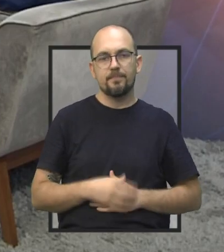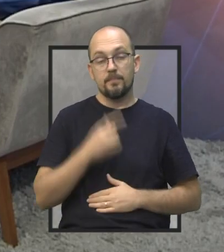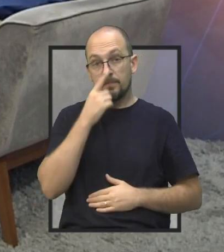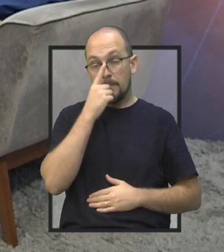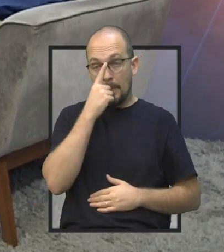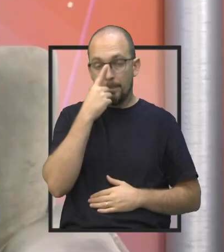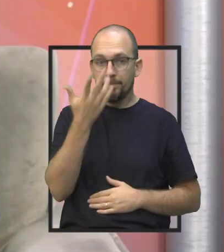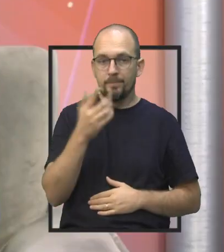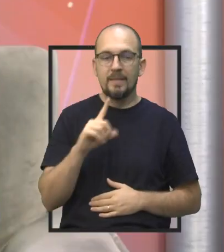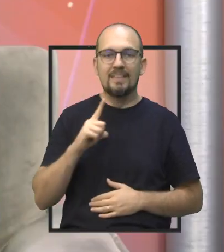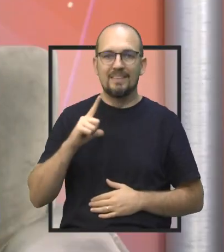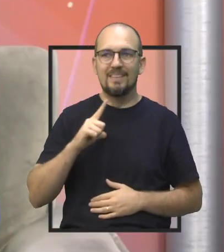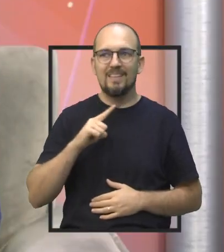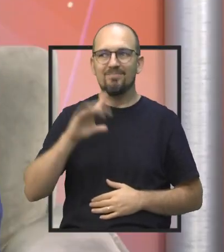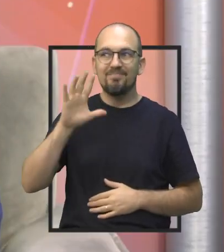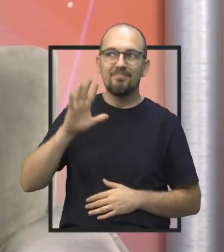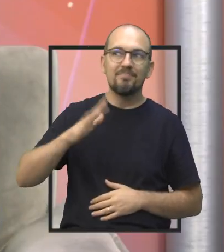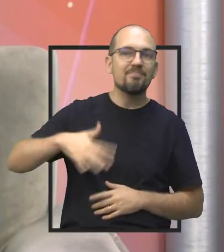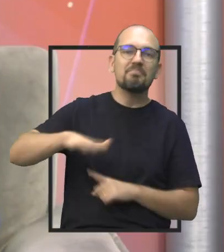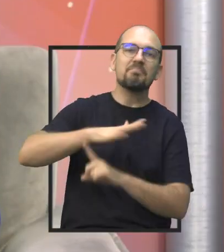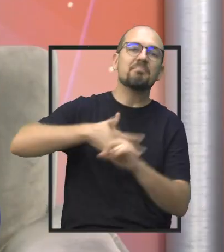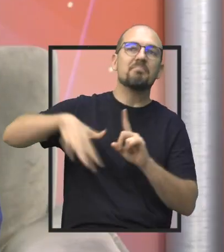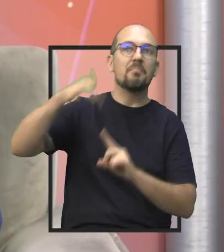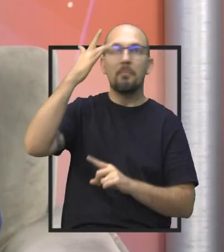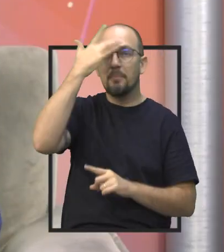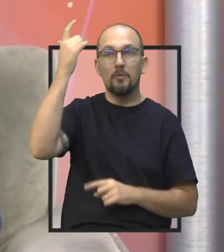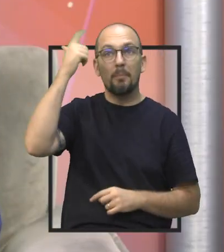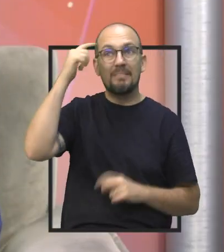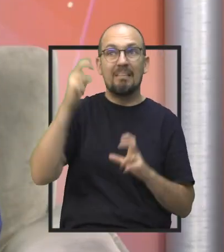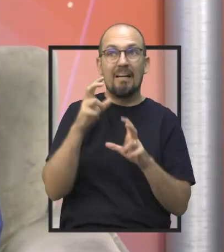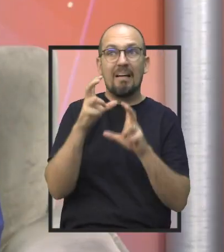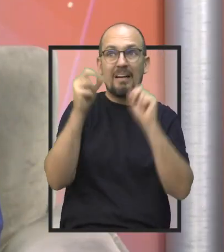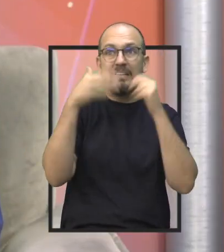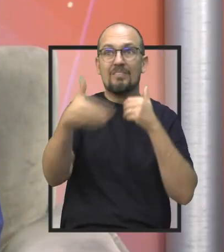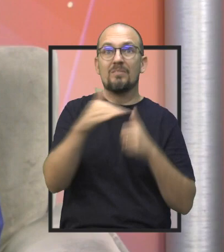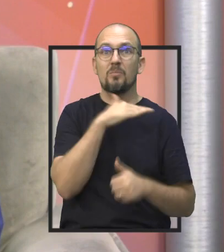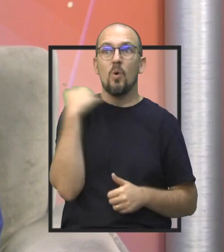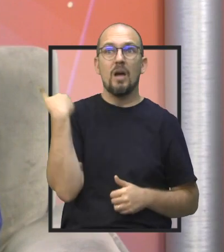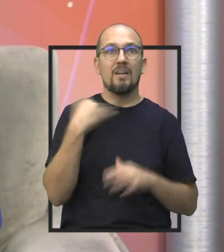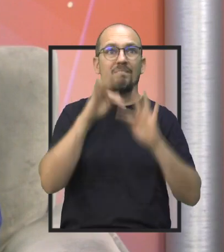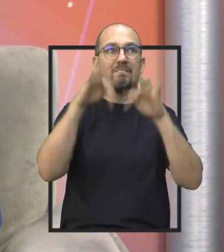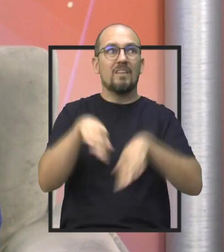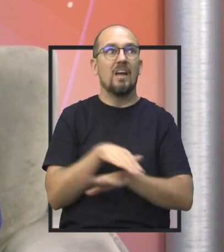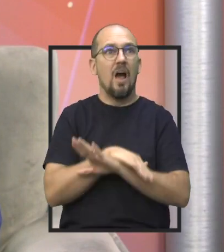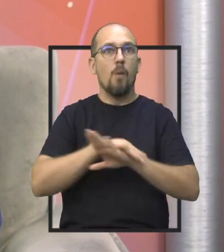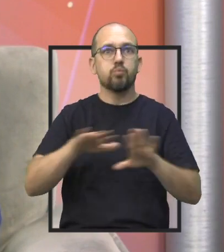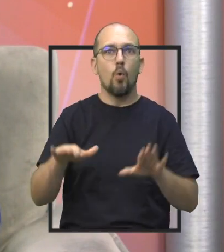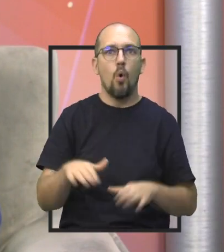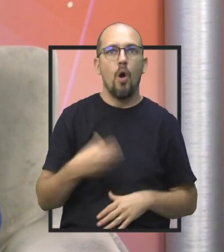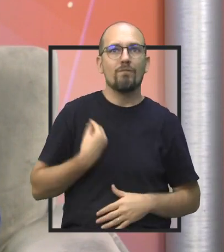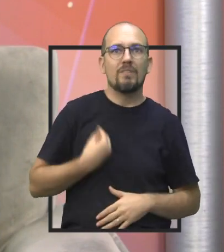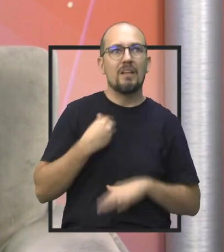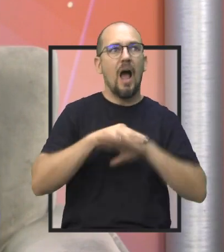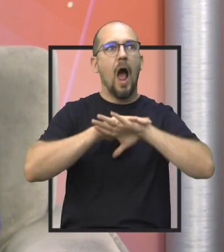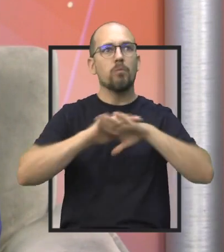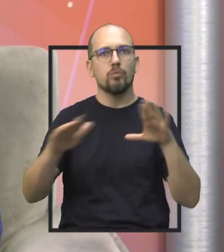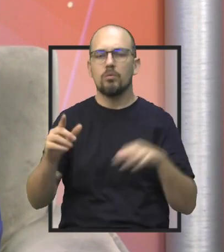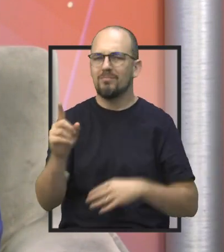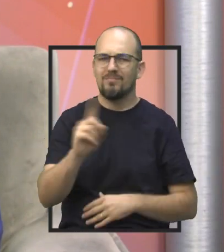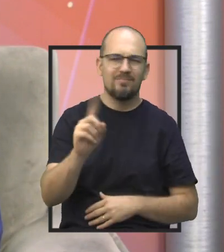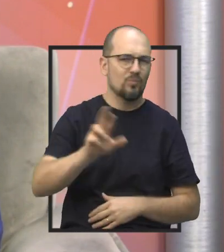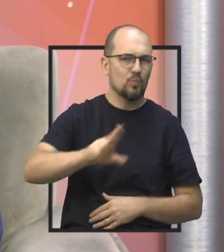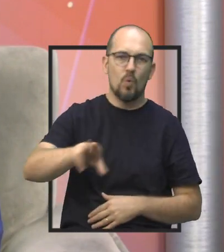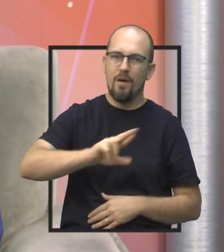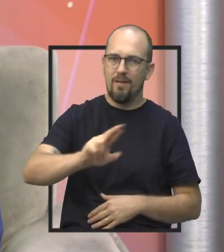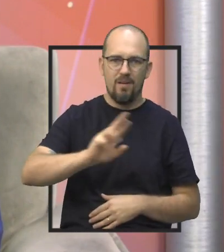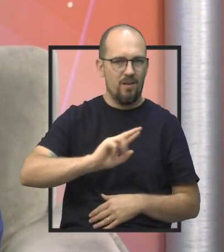Existe um estigma que o câncer é o fim, o indivíduo que teve o câncer acabou com a vida dele. E isso tem que ser